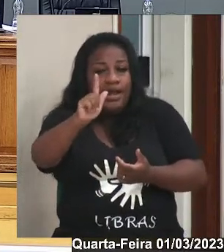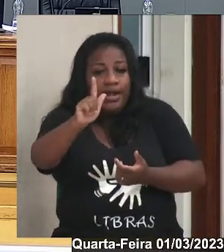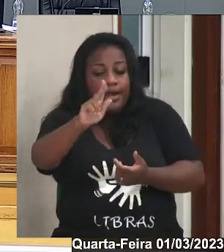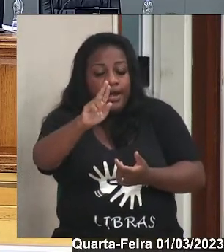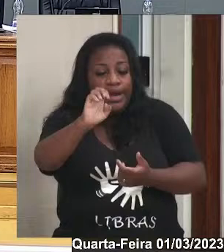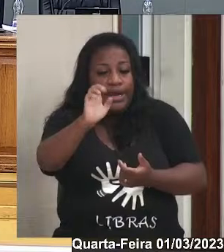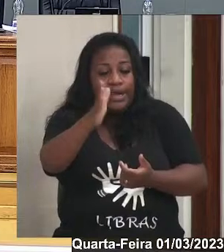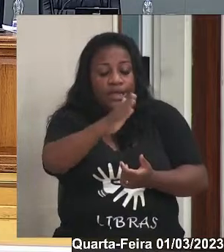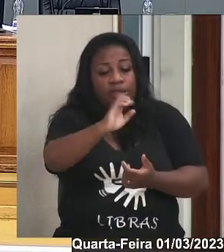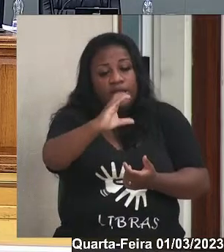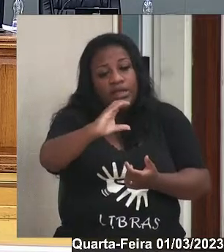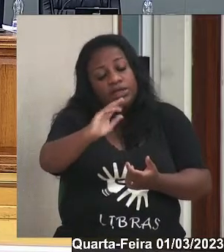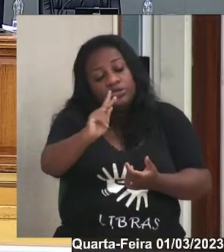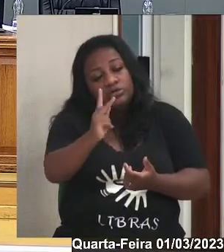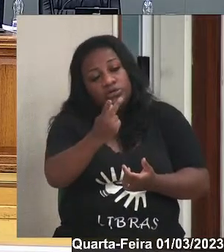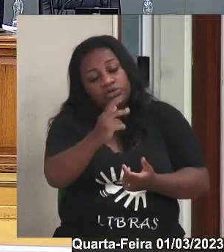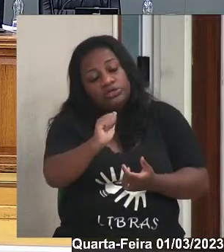Nonoai,